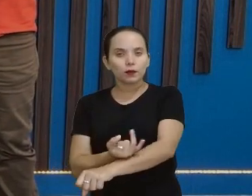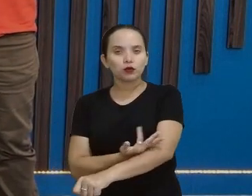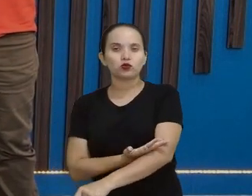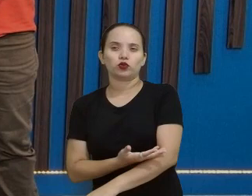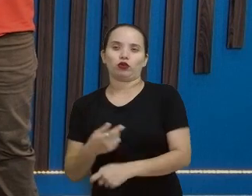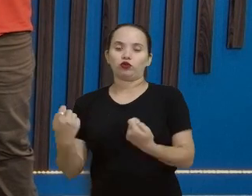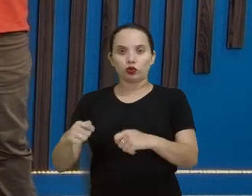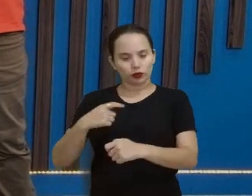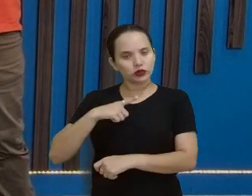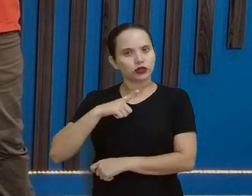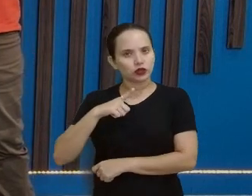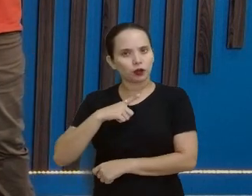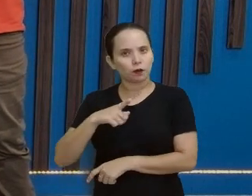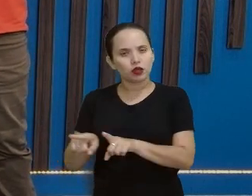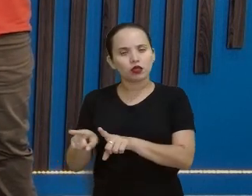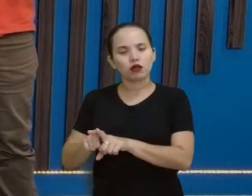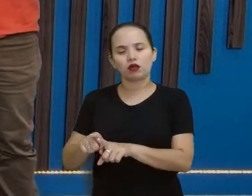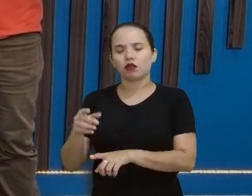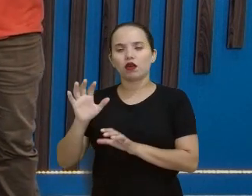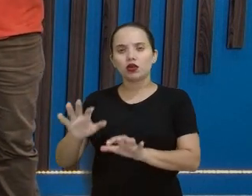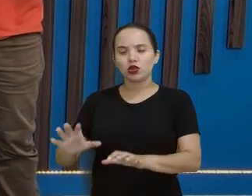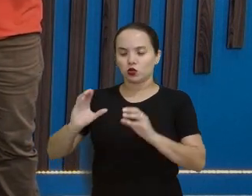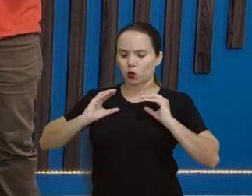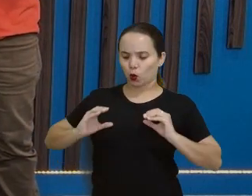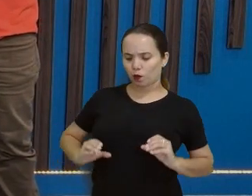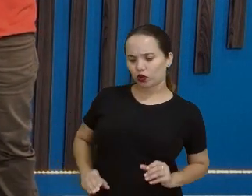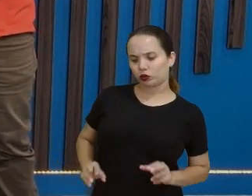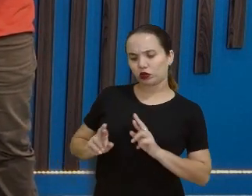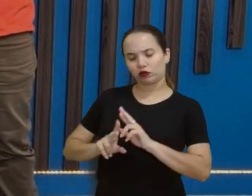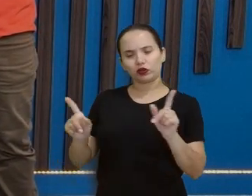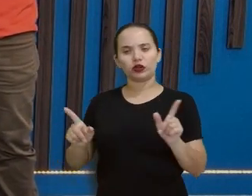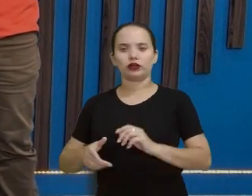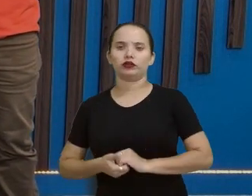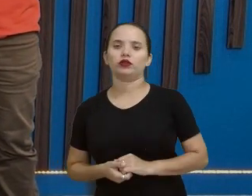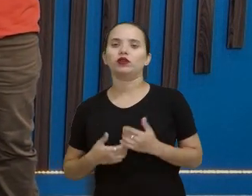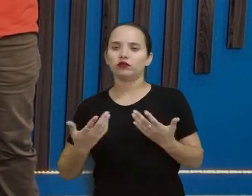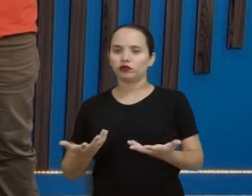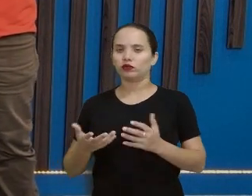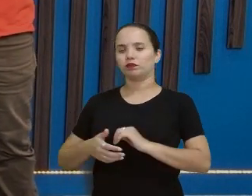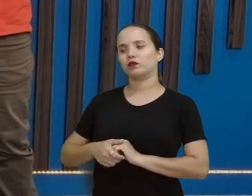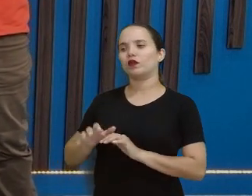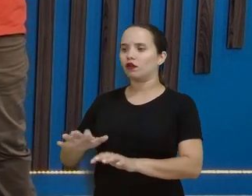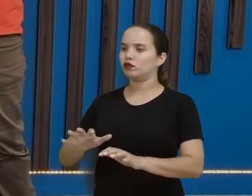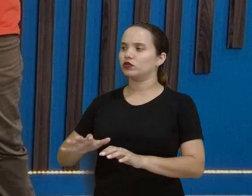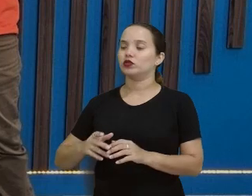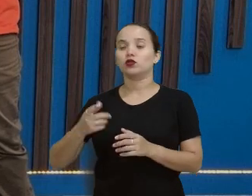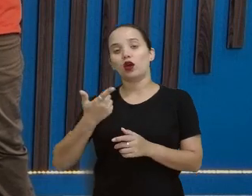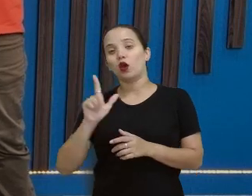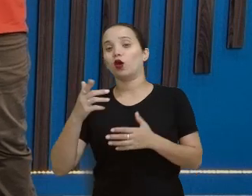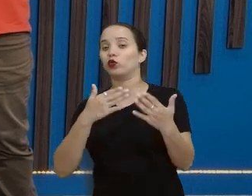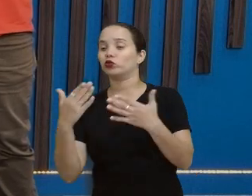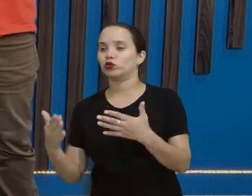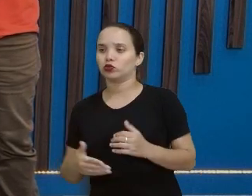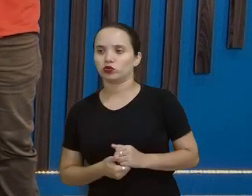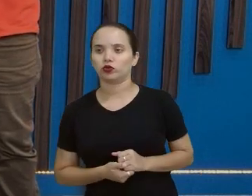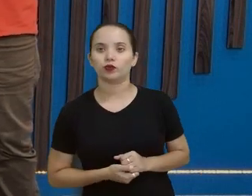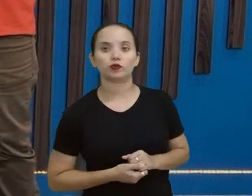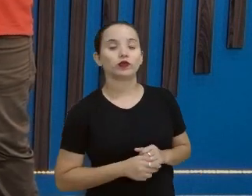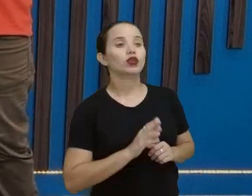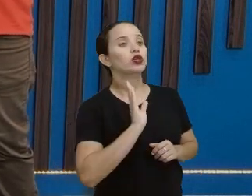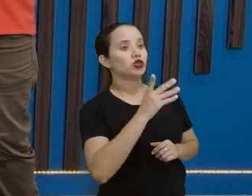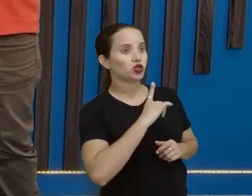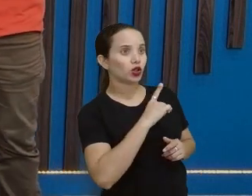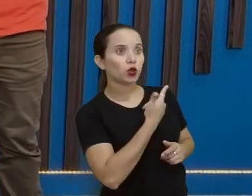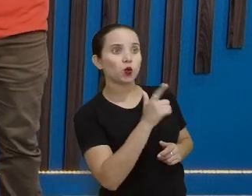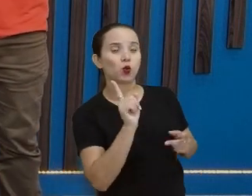a gente precisa ter uma postura mais formal, outras mais à vontade, enfim. Mas isso vai caminhar para outro debate. Já chegamos no próximo ponto,